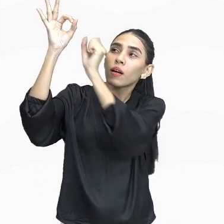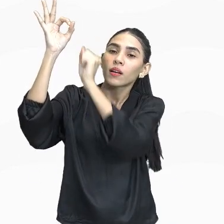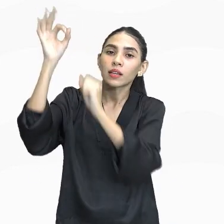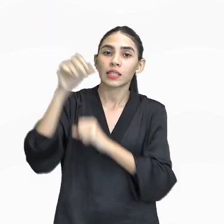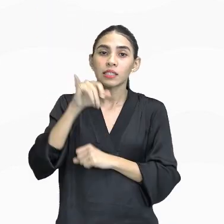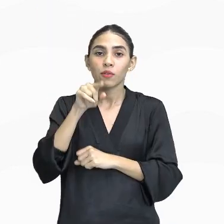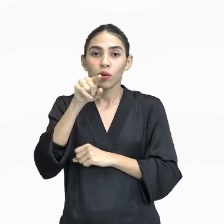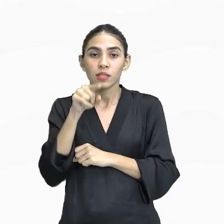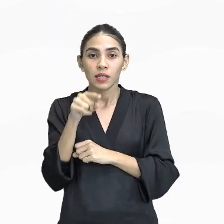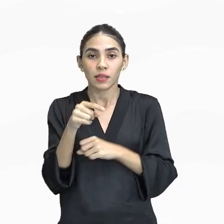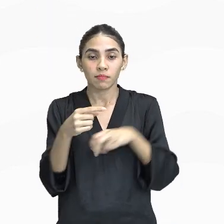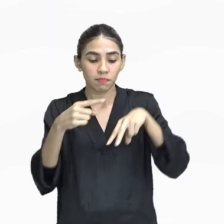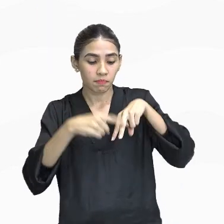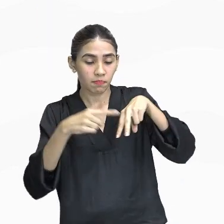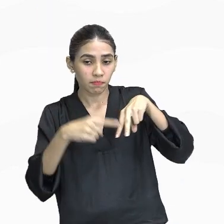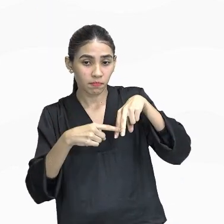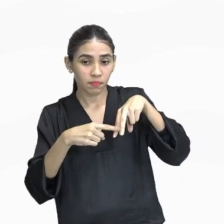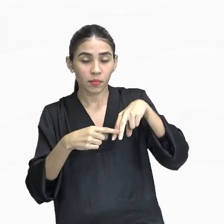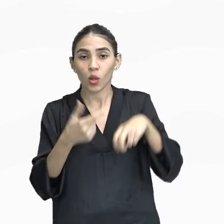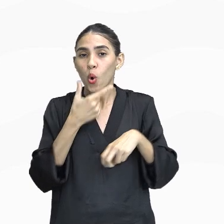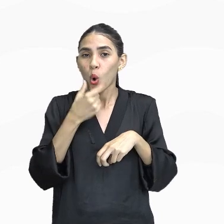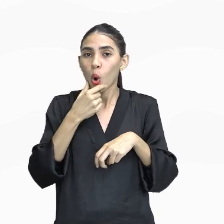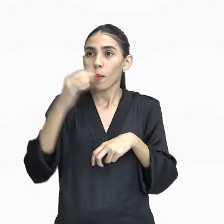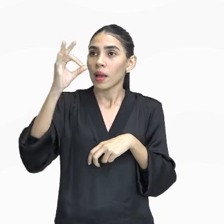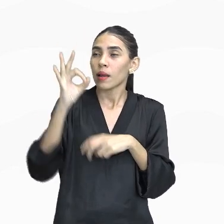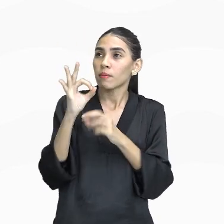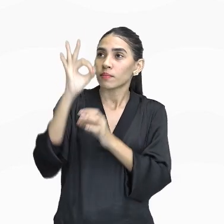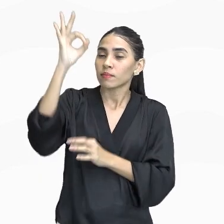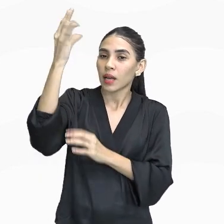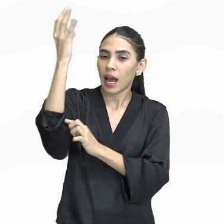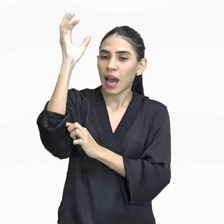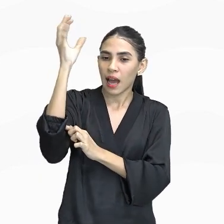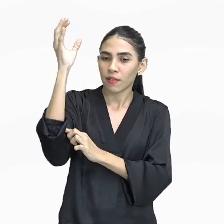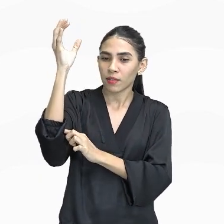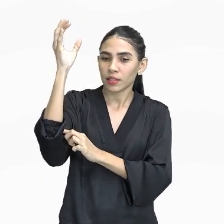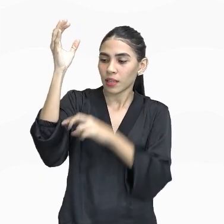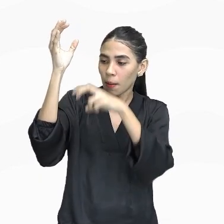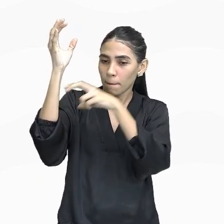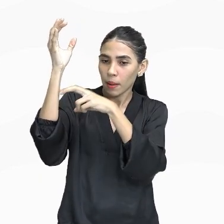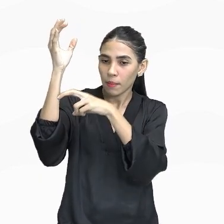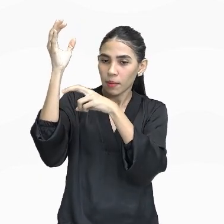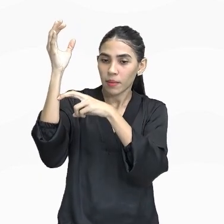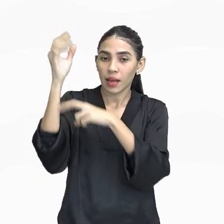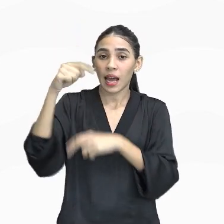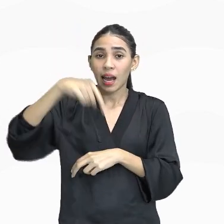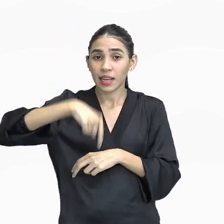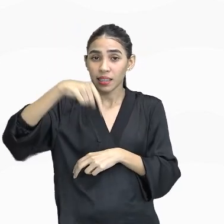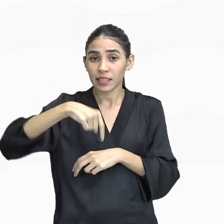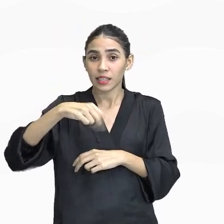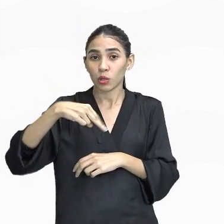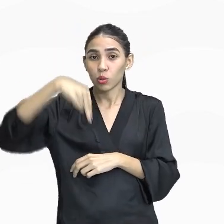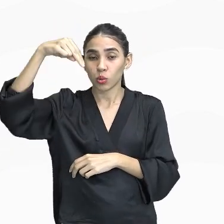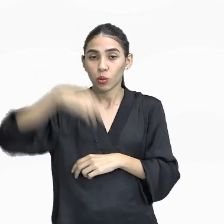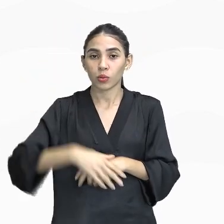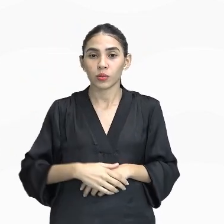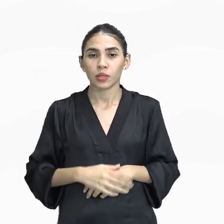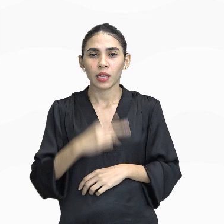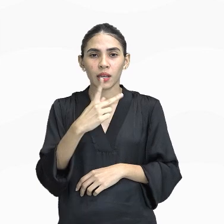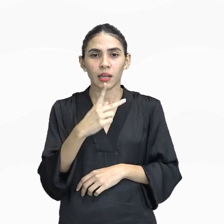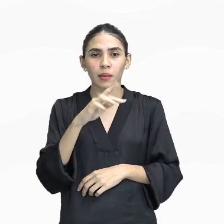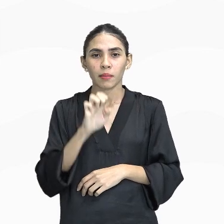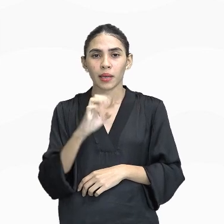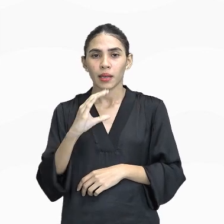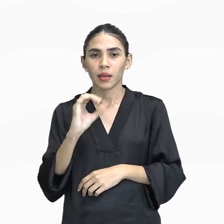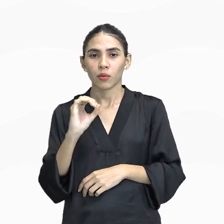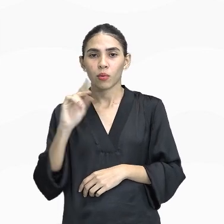nos pés daquele homem que está ali, tem algo que nós conhecemos muito aqui na região norte como pecunha, né?